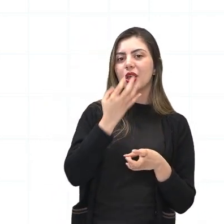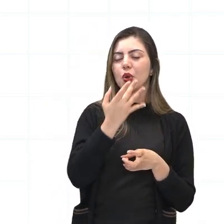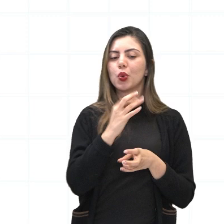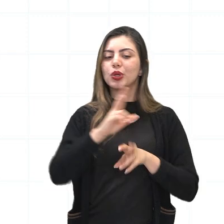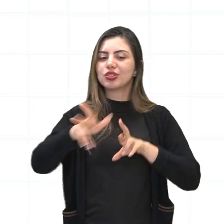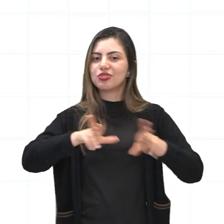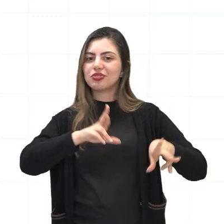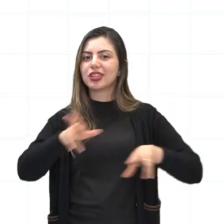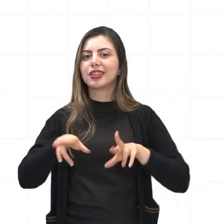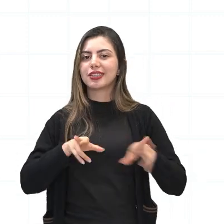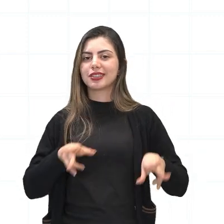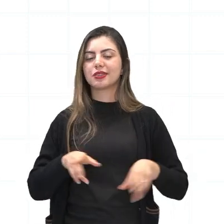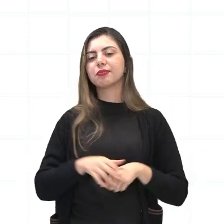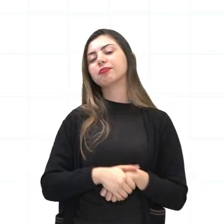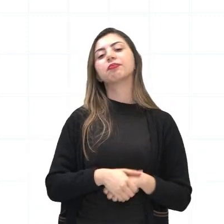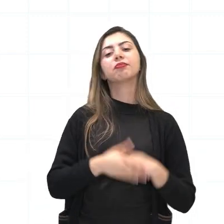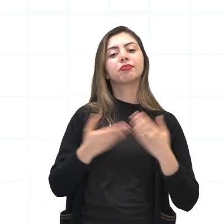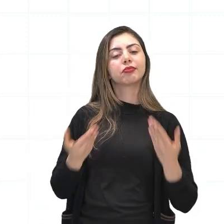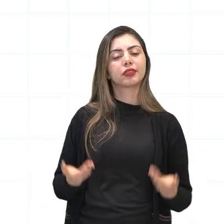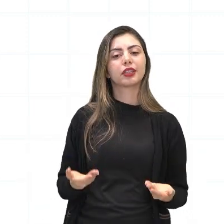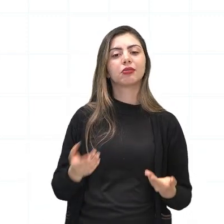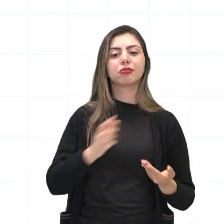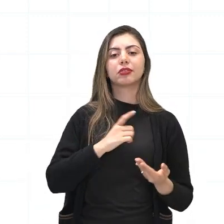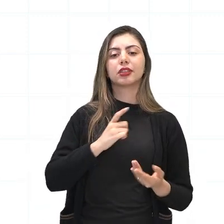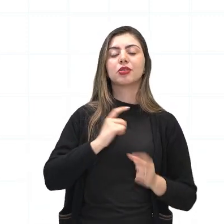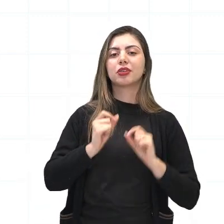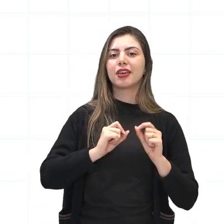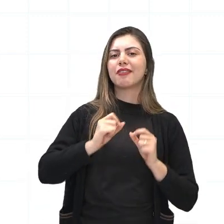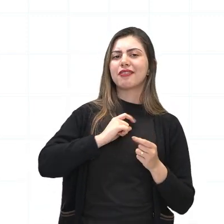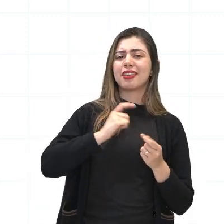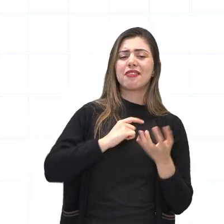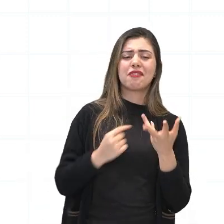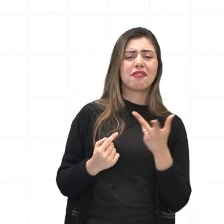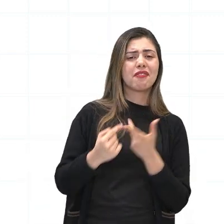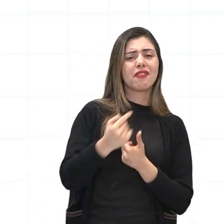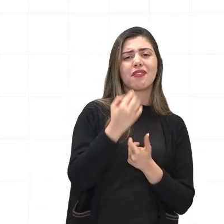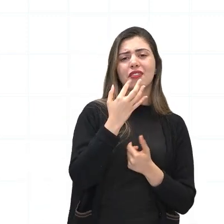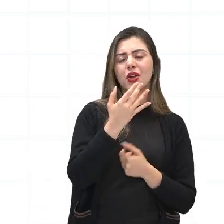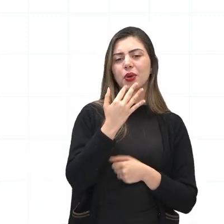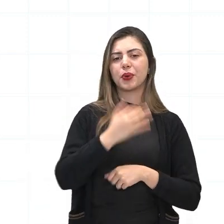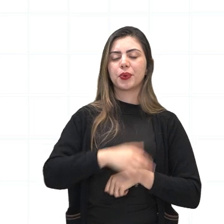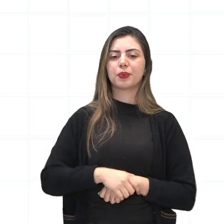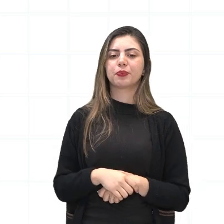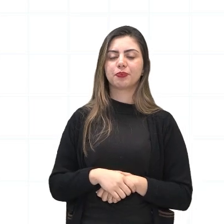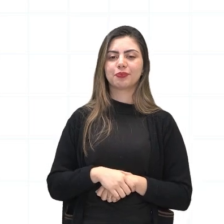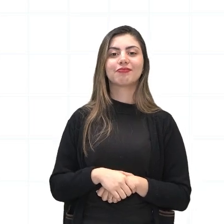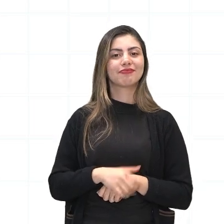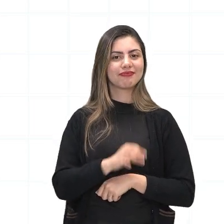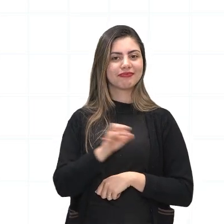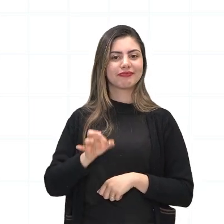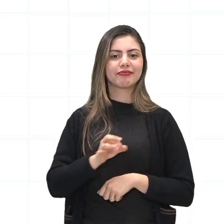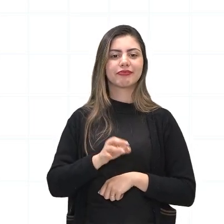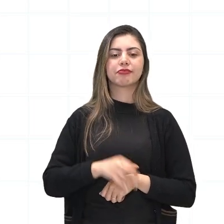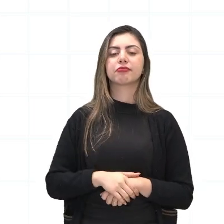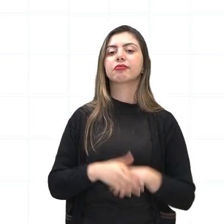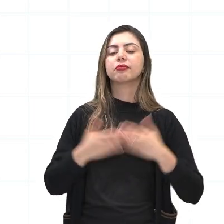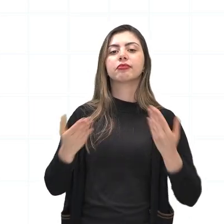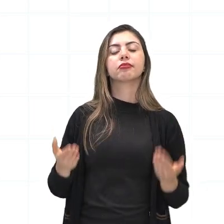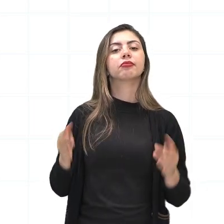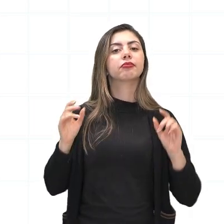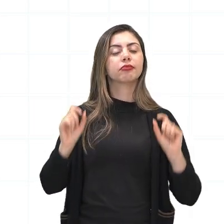cores. Por isso, vamos ter essa variação das cores. Muito bem,